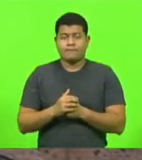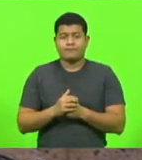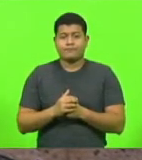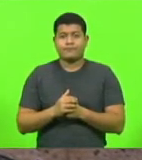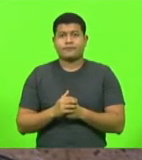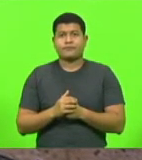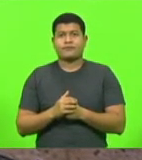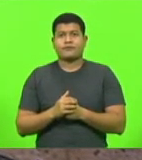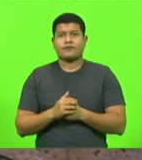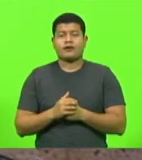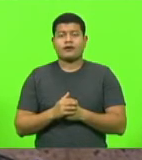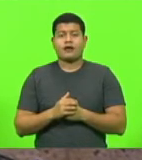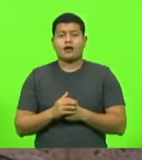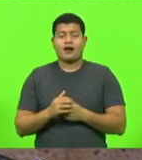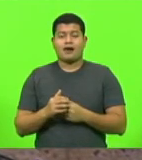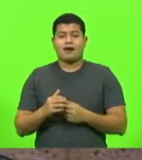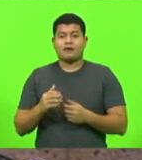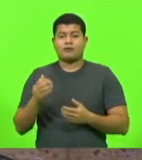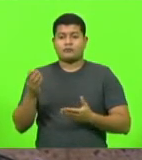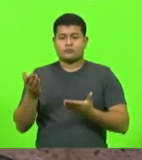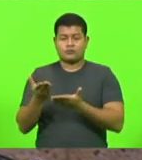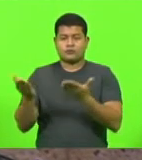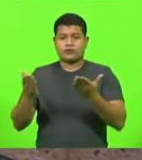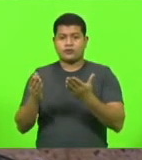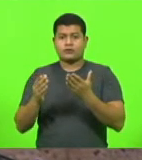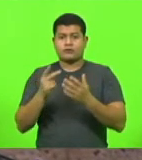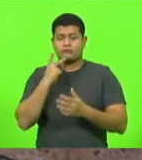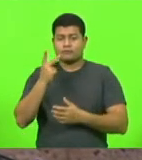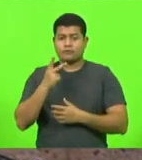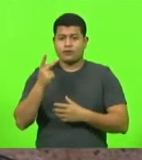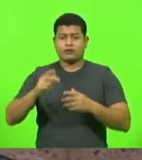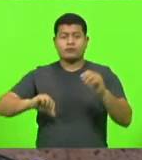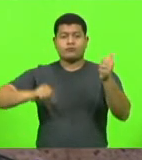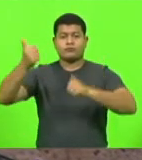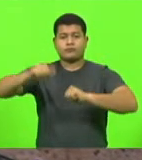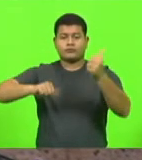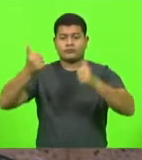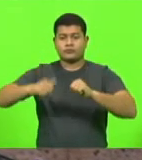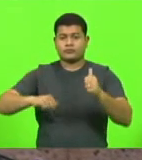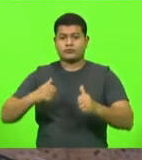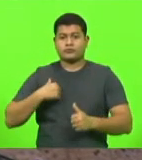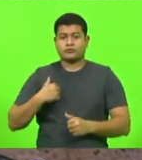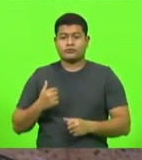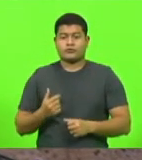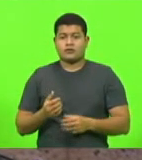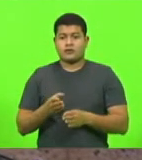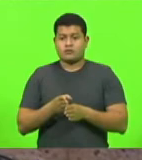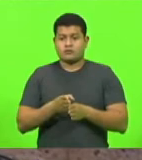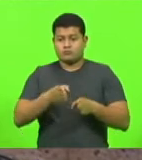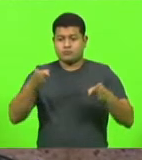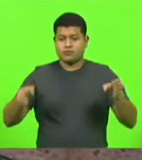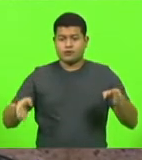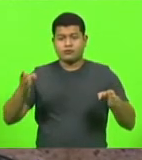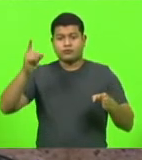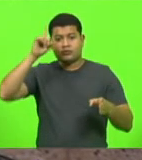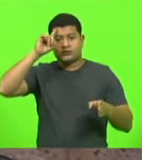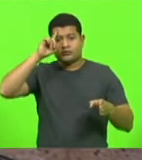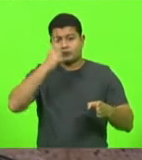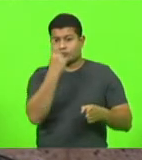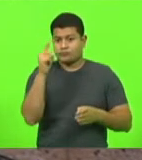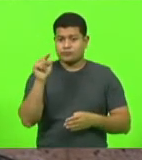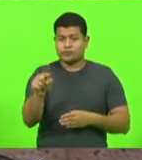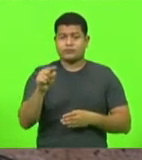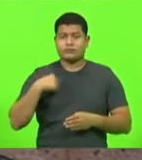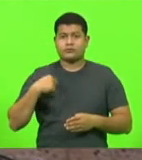Um balanço, então, dessas ações, os primeiros 1.000 dias na gestão do governo presidente Jair Bolsonaro. Entre os pontos destacados,